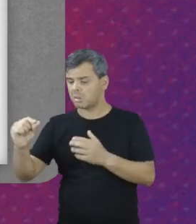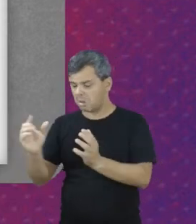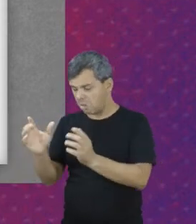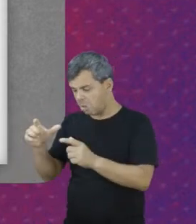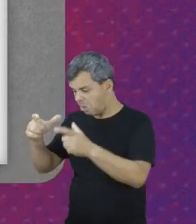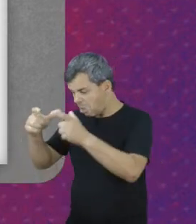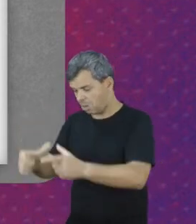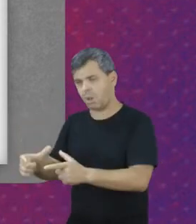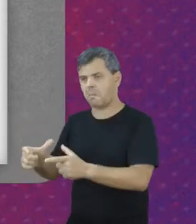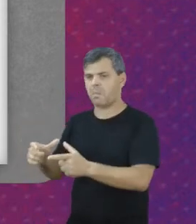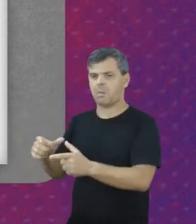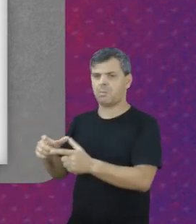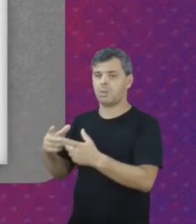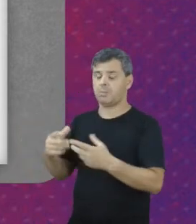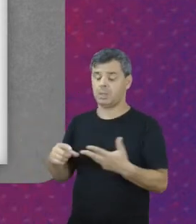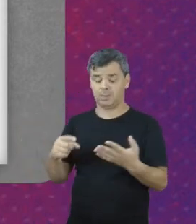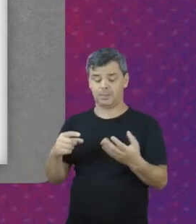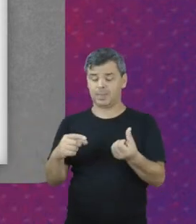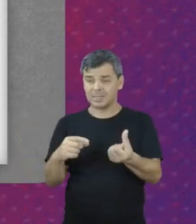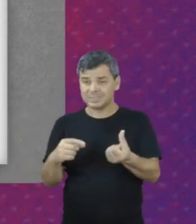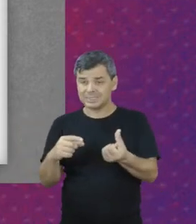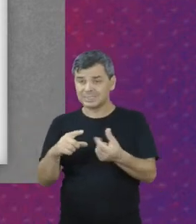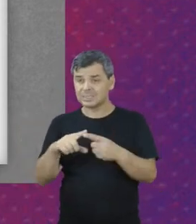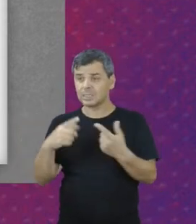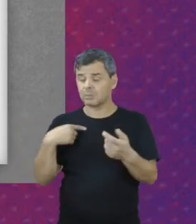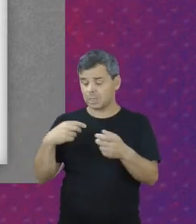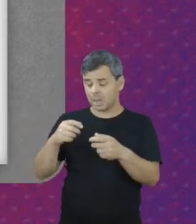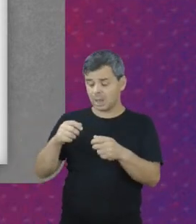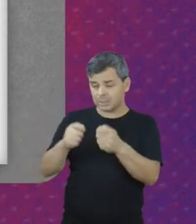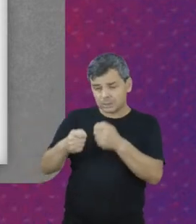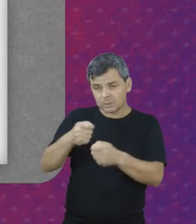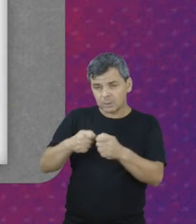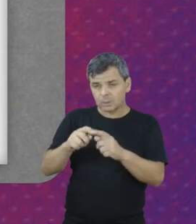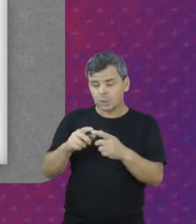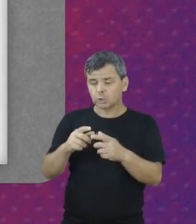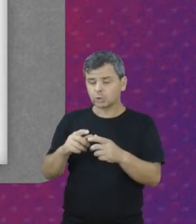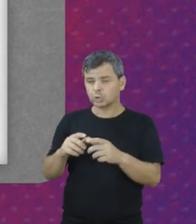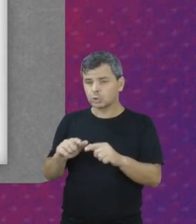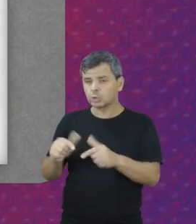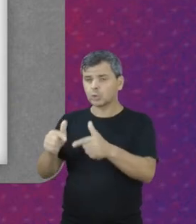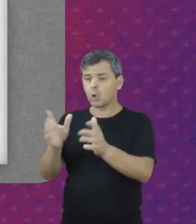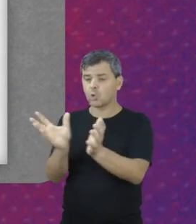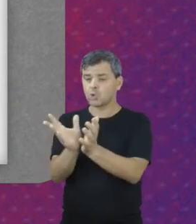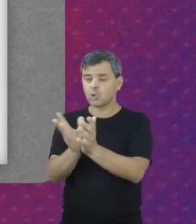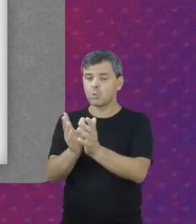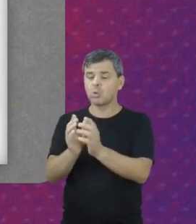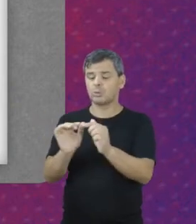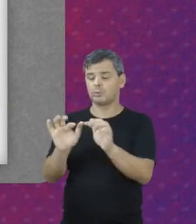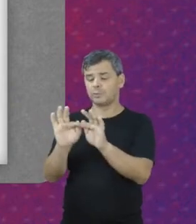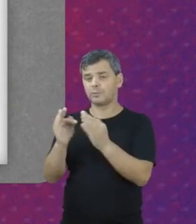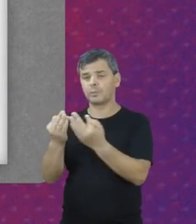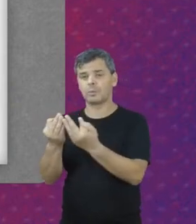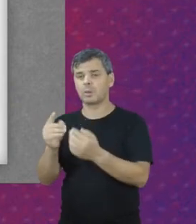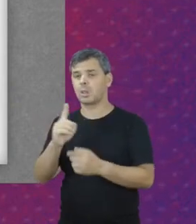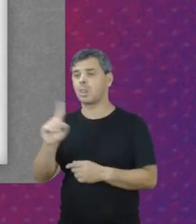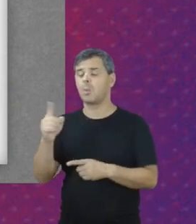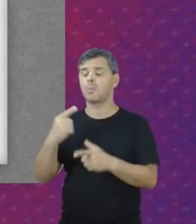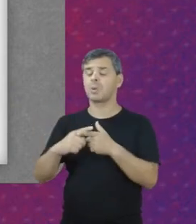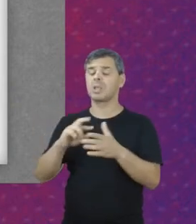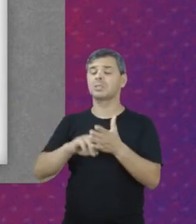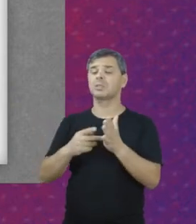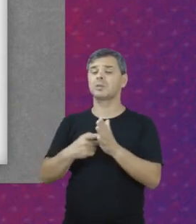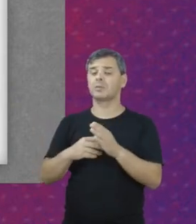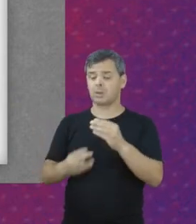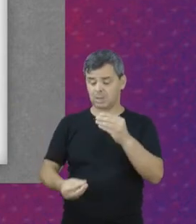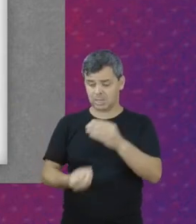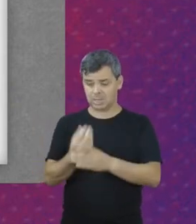elas são colocadas. E 6, impedir a extensão dos mecanismos de competição ao grupo familiar, não apenas porque isso significa